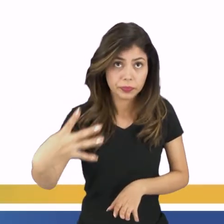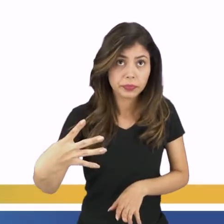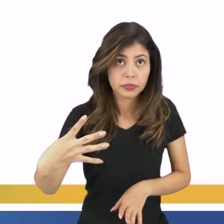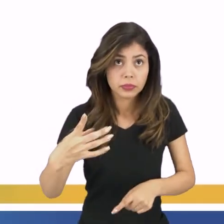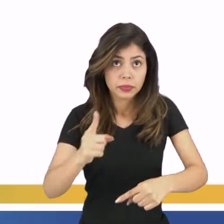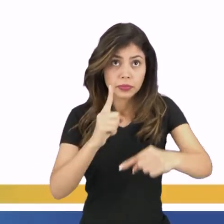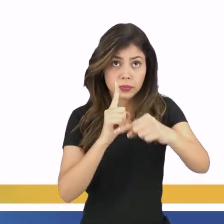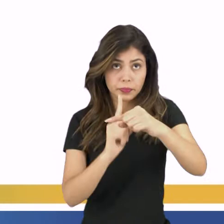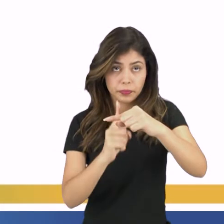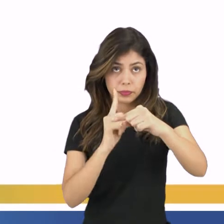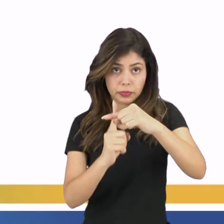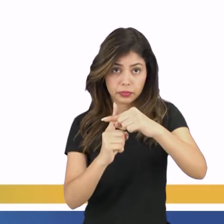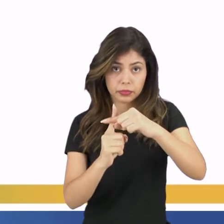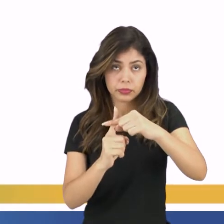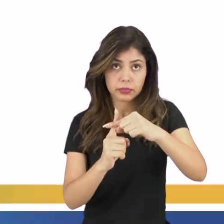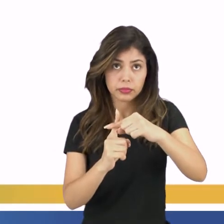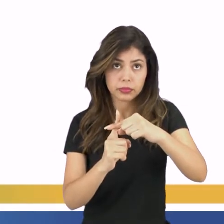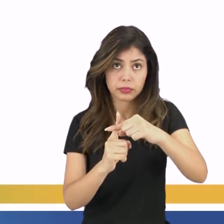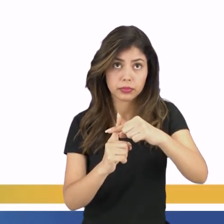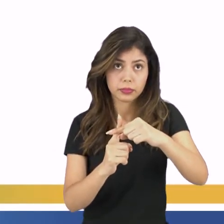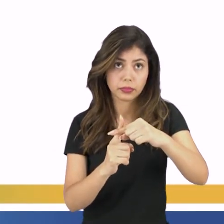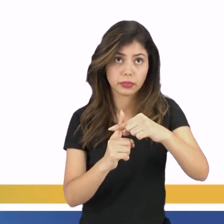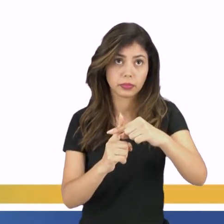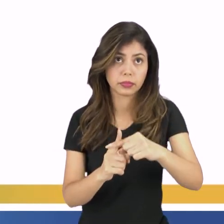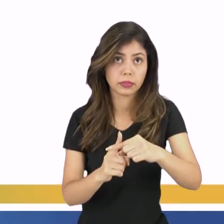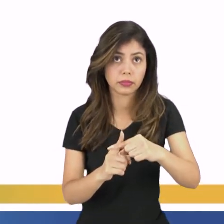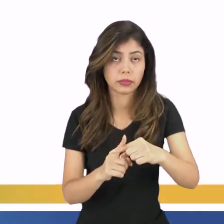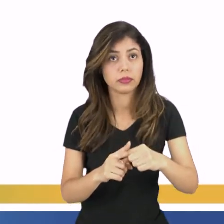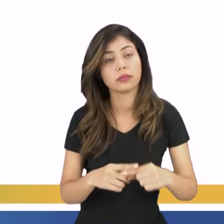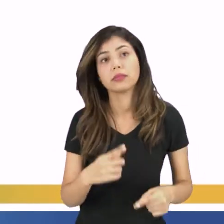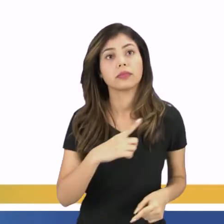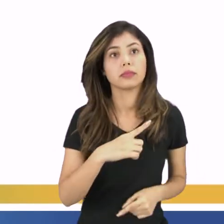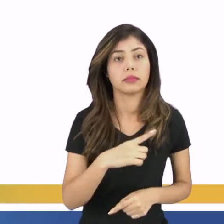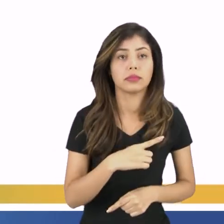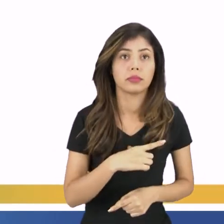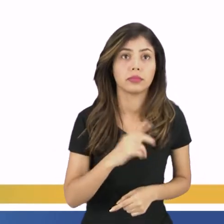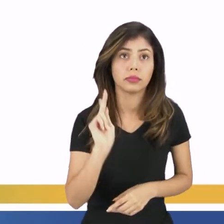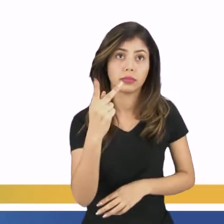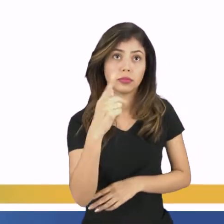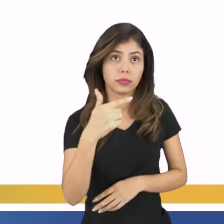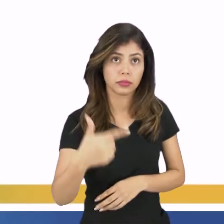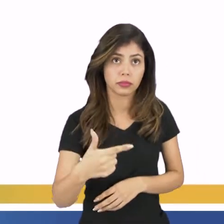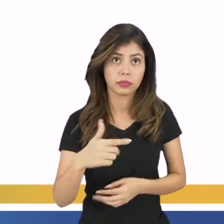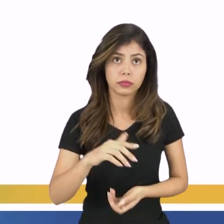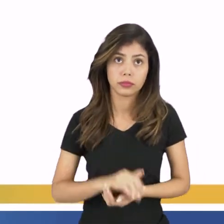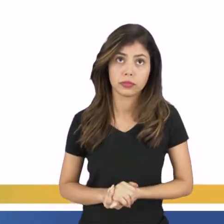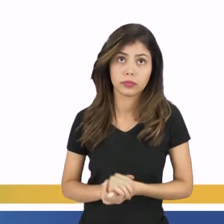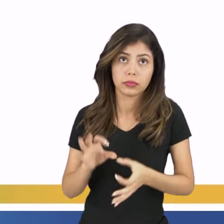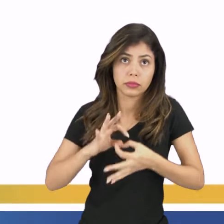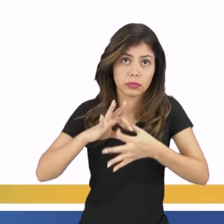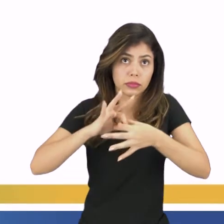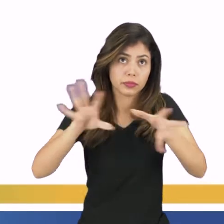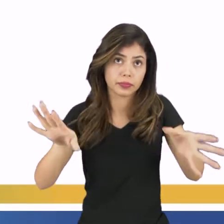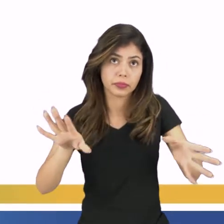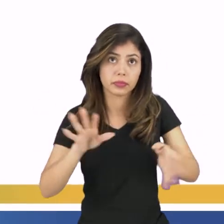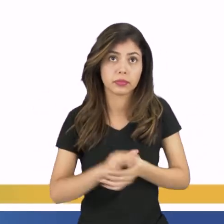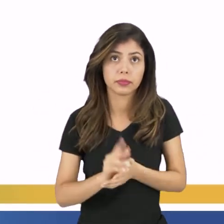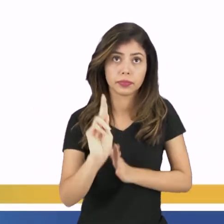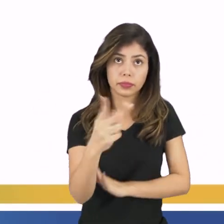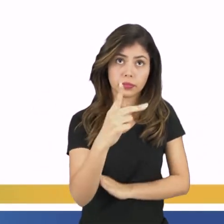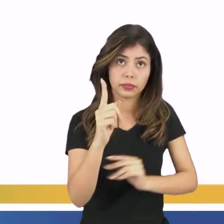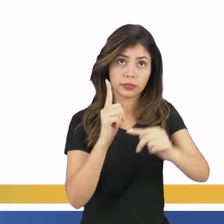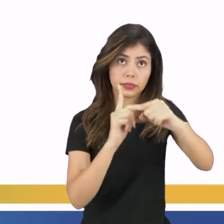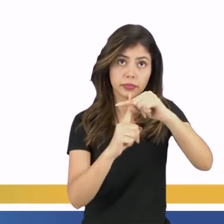H2SO4, então aqui a gente tem uma substância ácida, porque tem a presença do hidrogênio, e é ele que vai ser liberado como